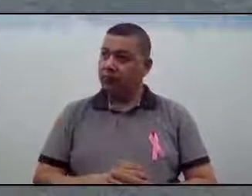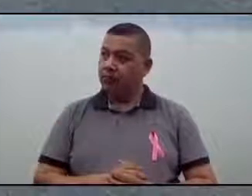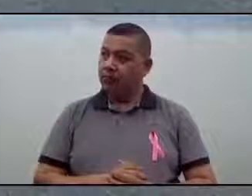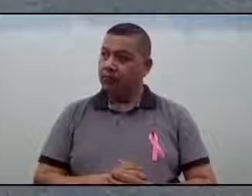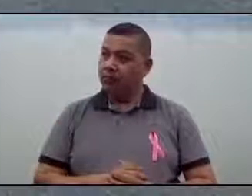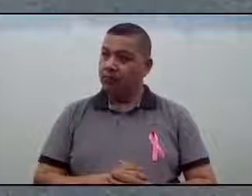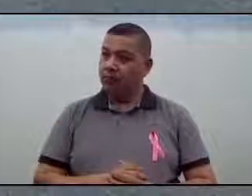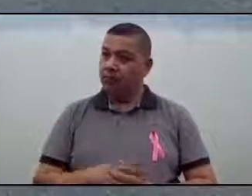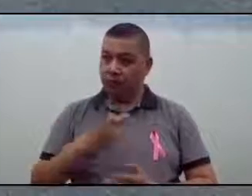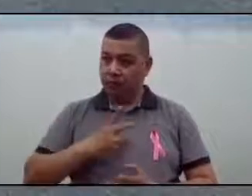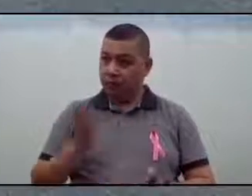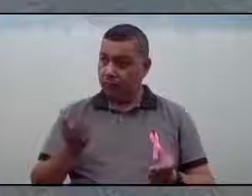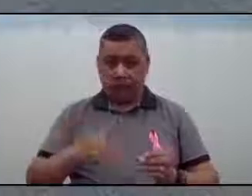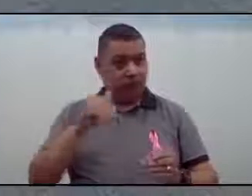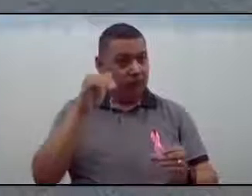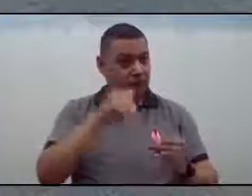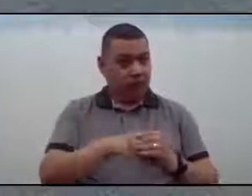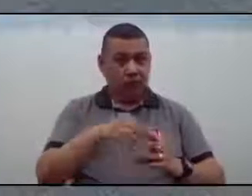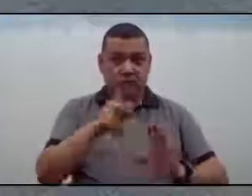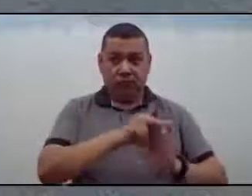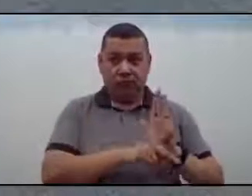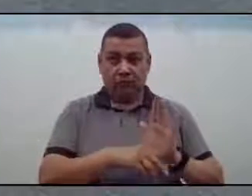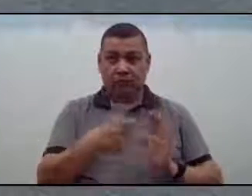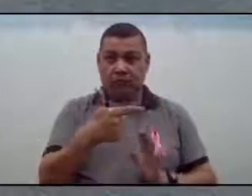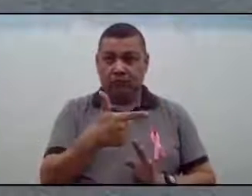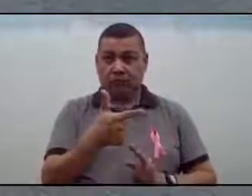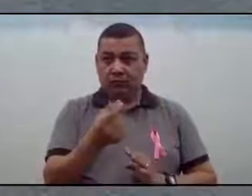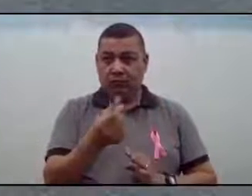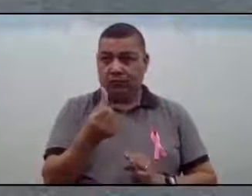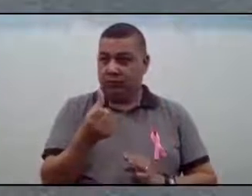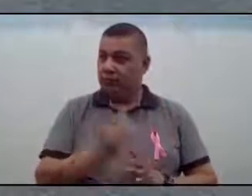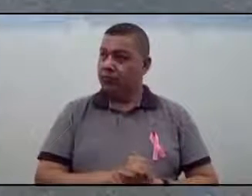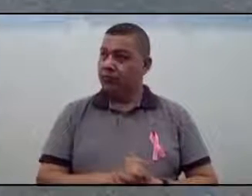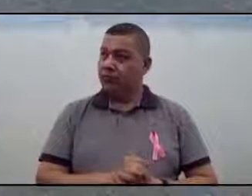votaremos aqui o projeto 206, né? O projeto